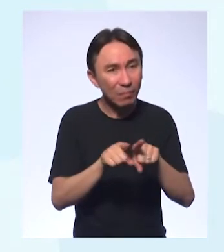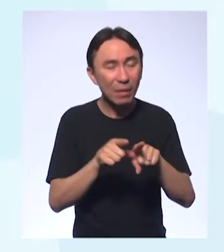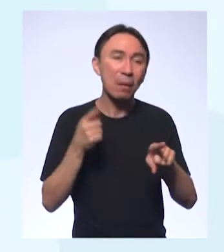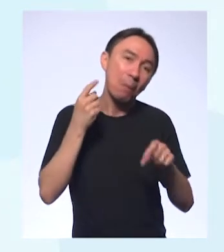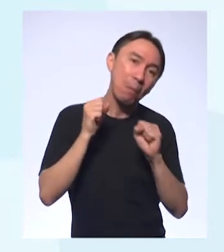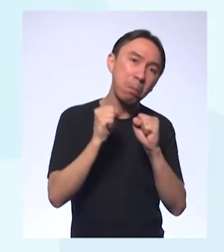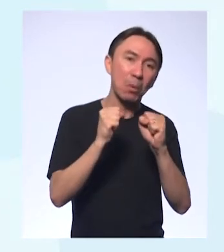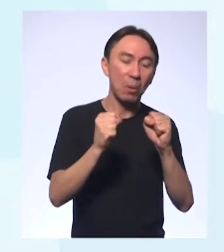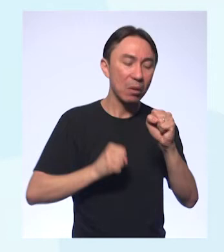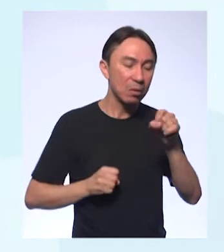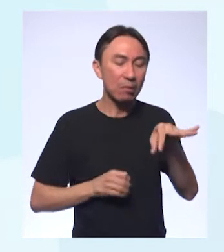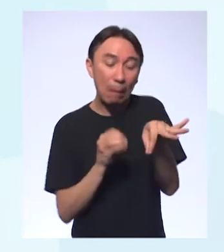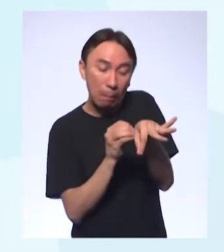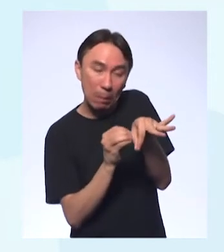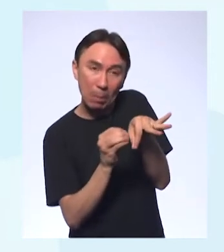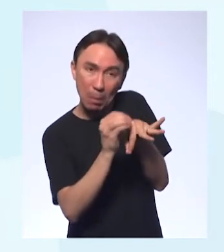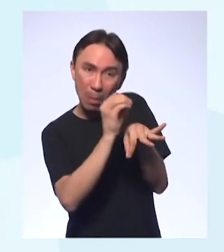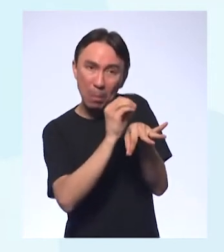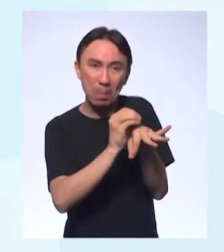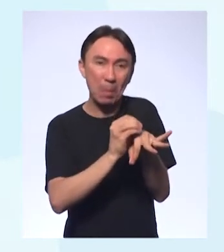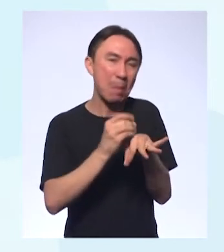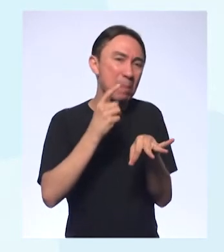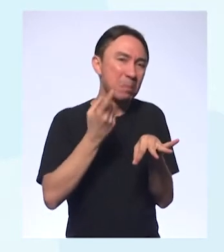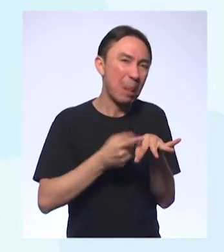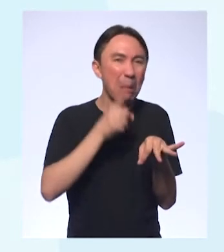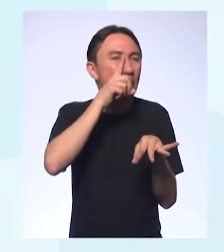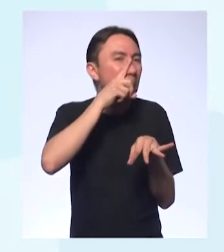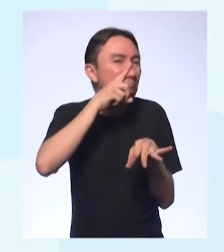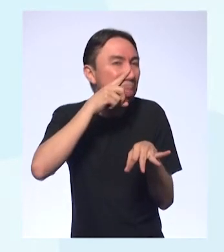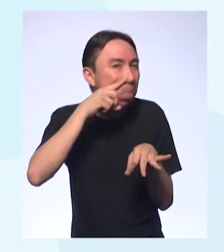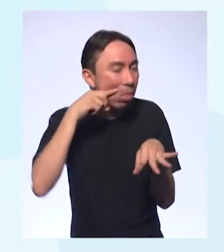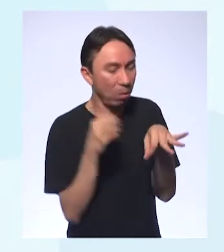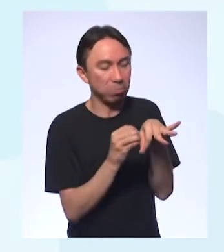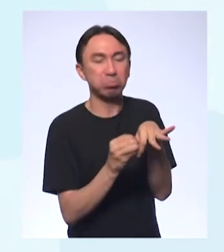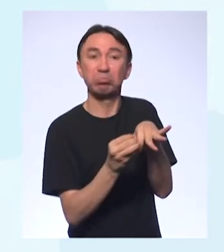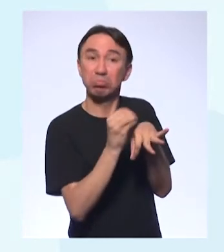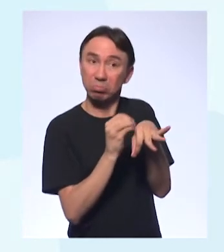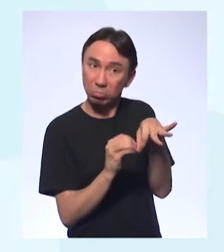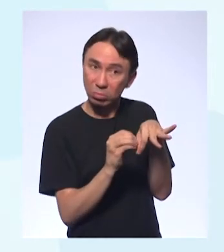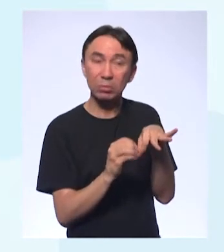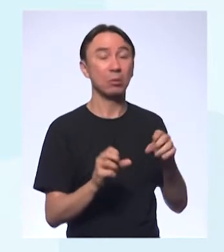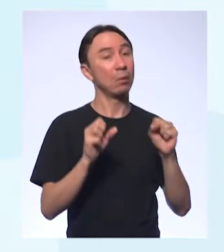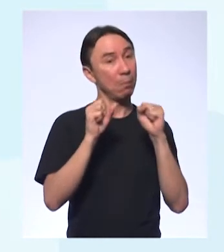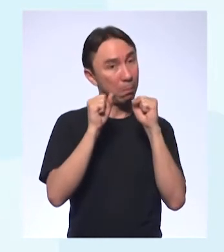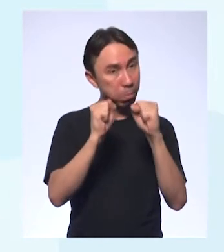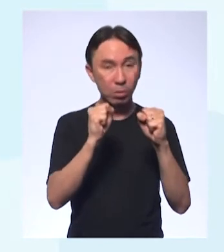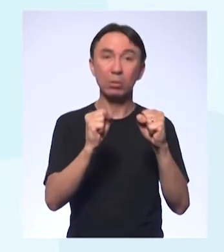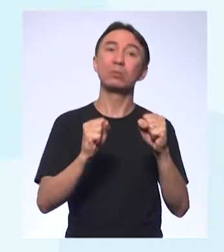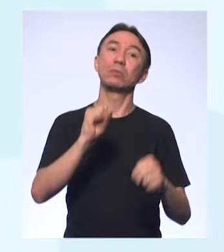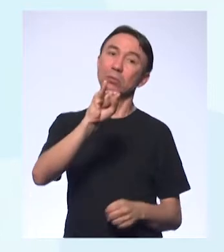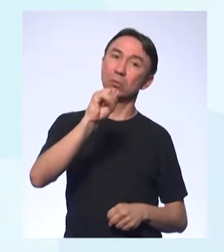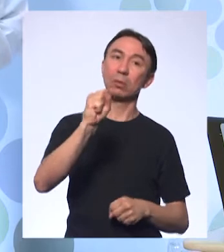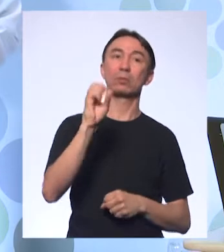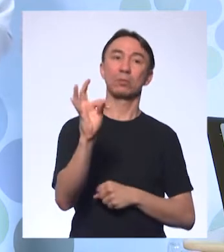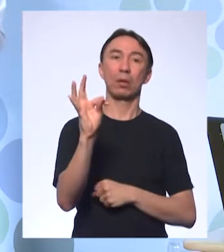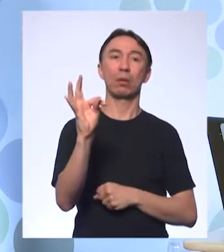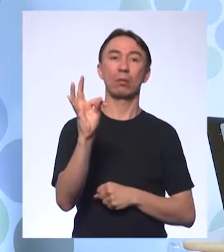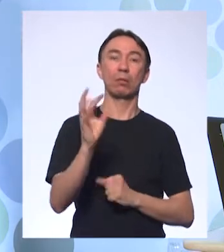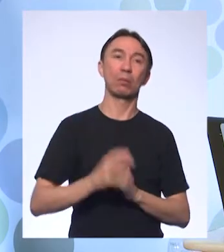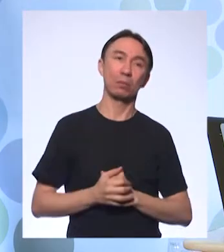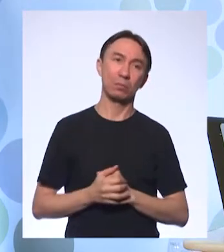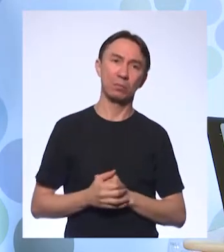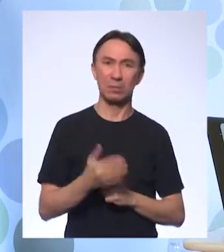genitais ou em volta deles. Então, isso aí pode indicar IST, né? Então, teve